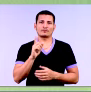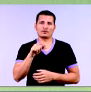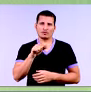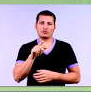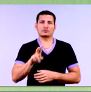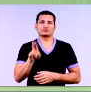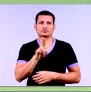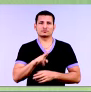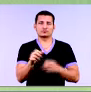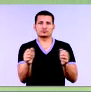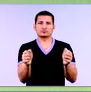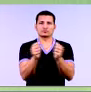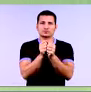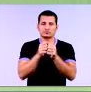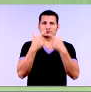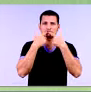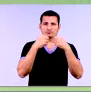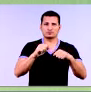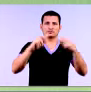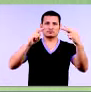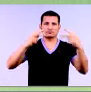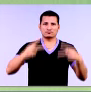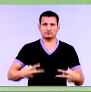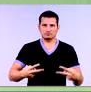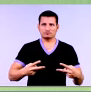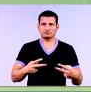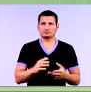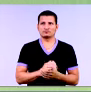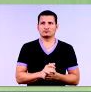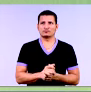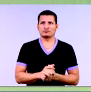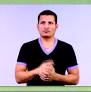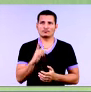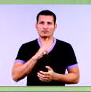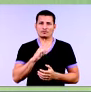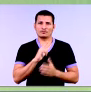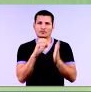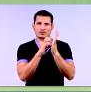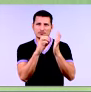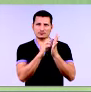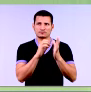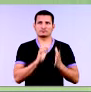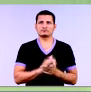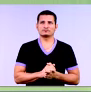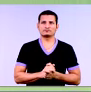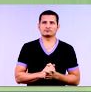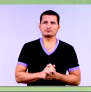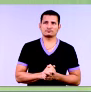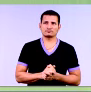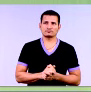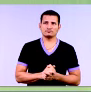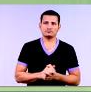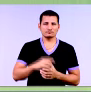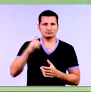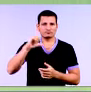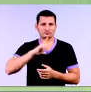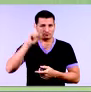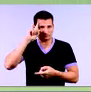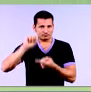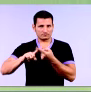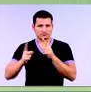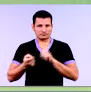linguagem HTML, essa que nós já vimos. E possui as seguintes características. Tem uma